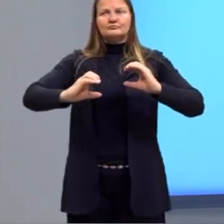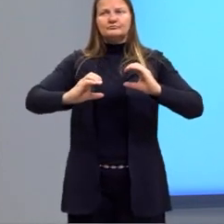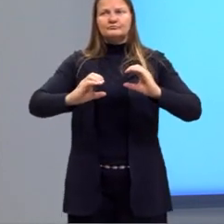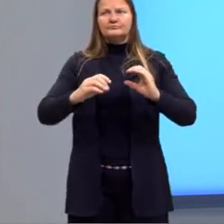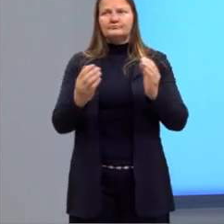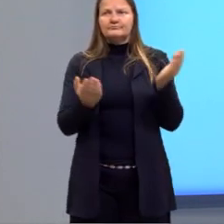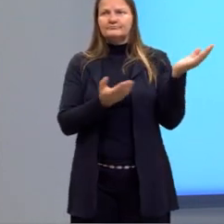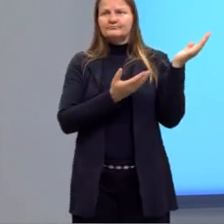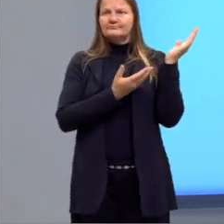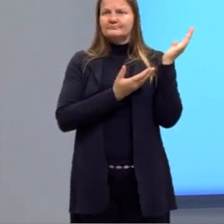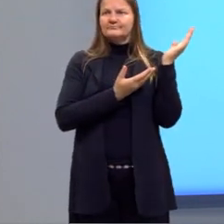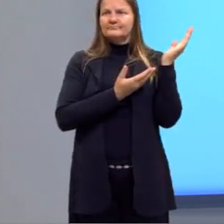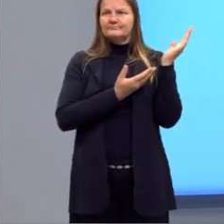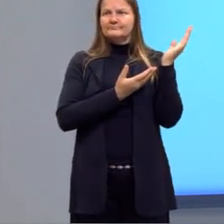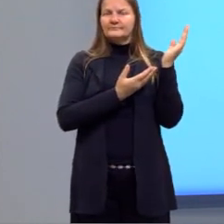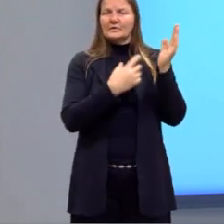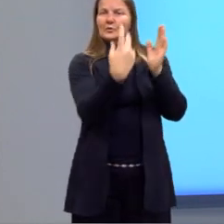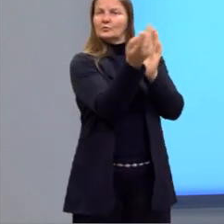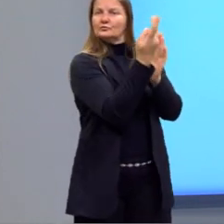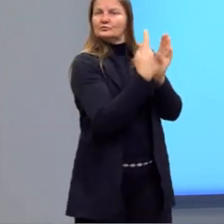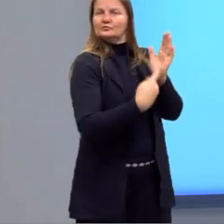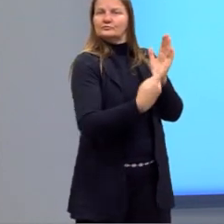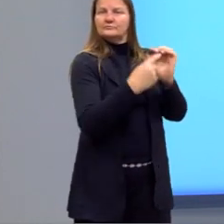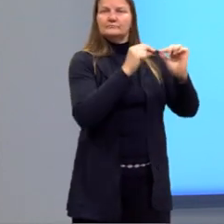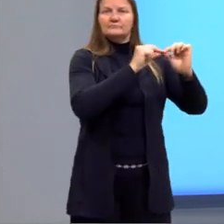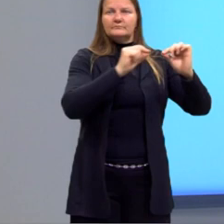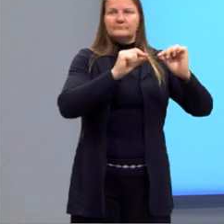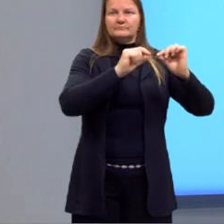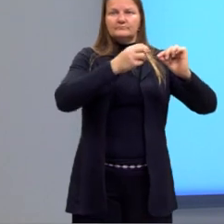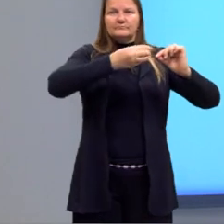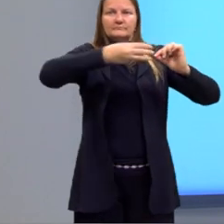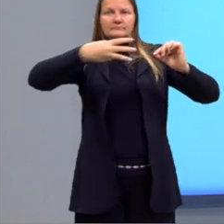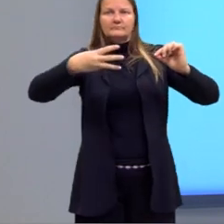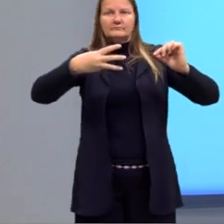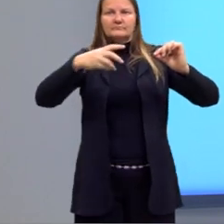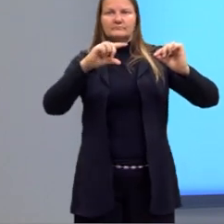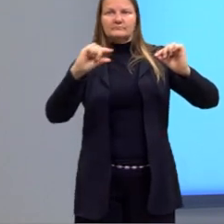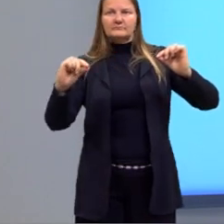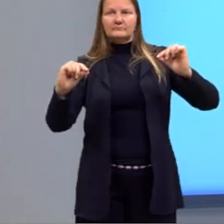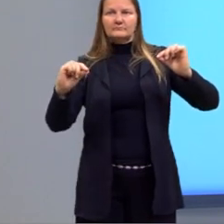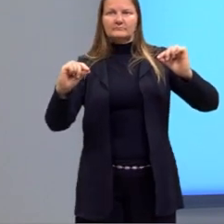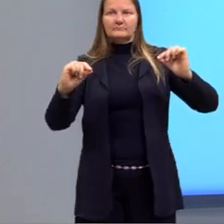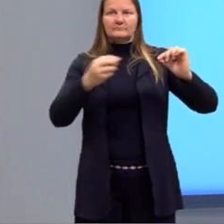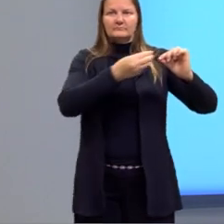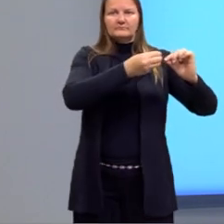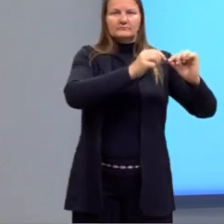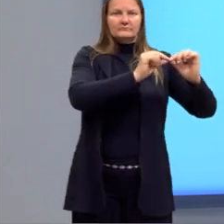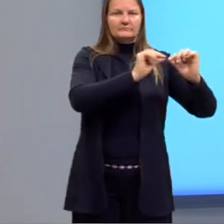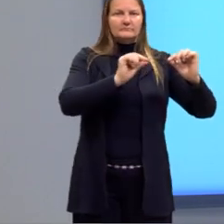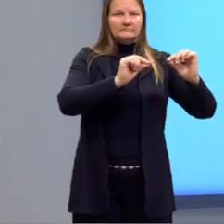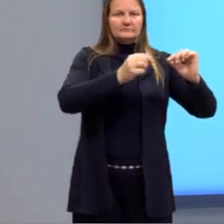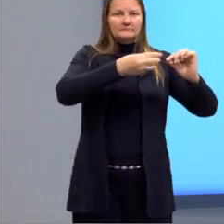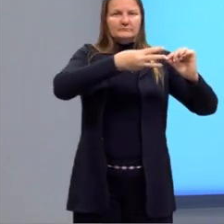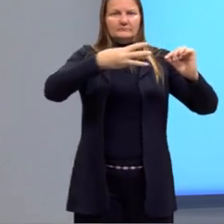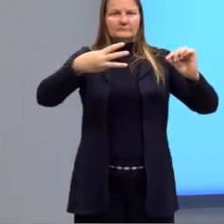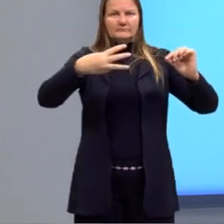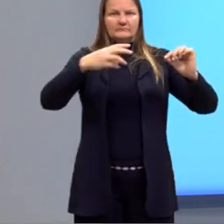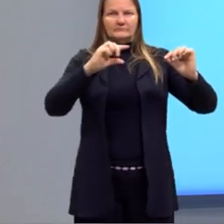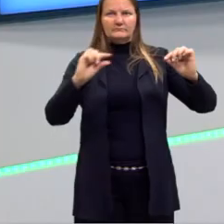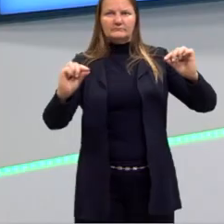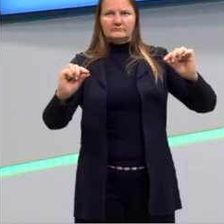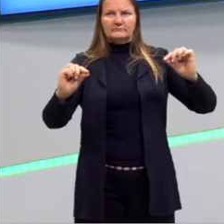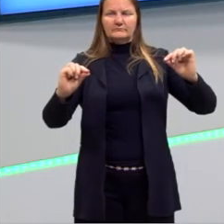aqui fica muito mais visível para gente que na verdade essa corrente ela se divide em três partes tá